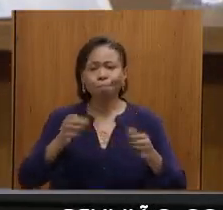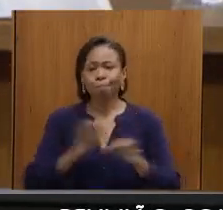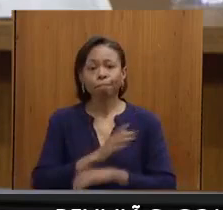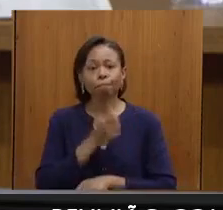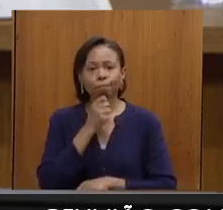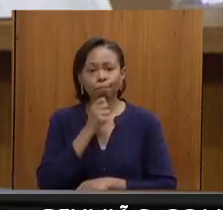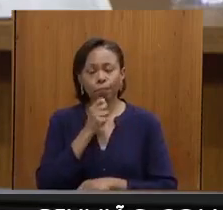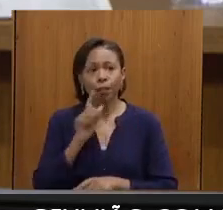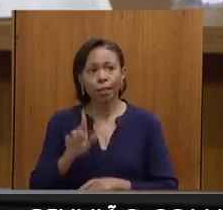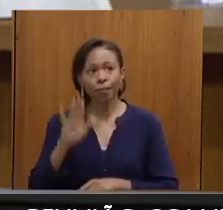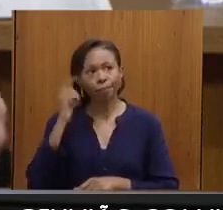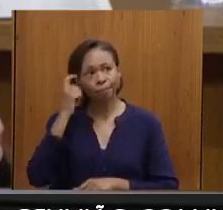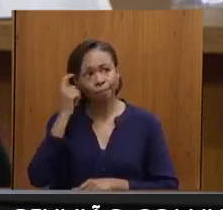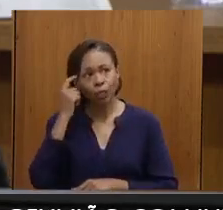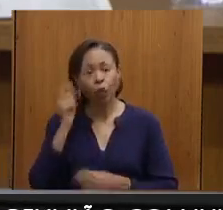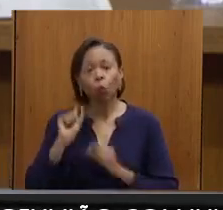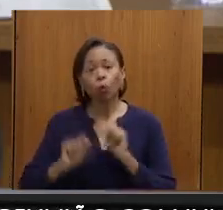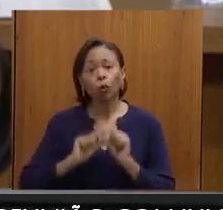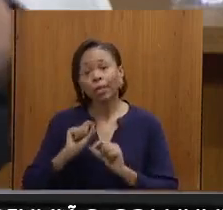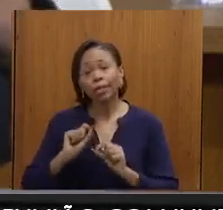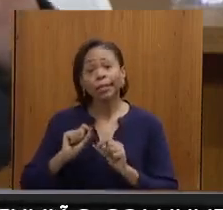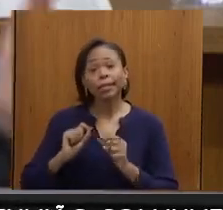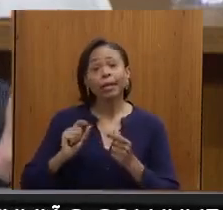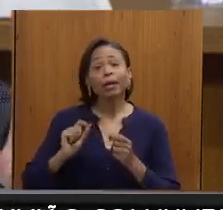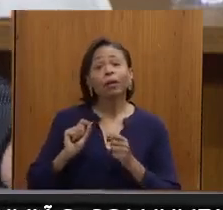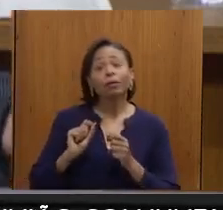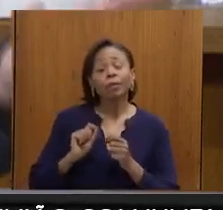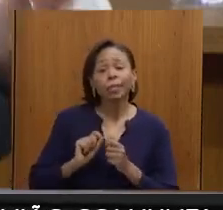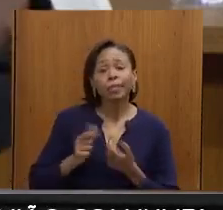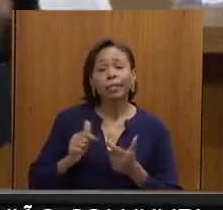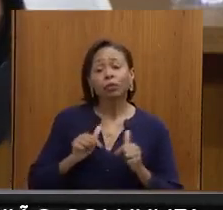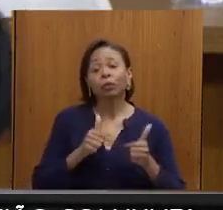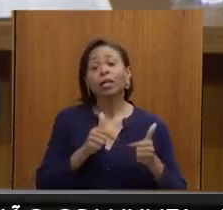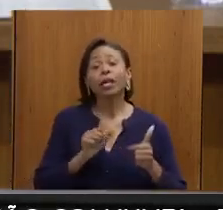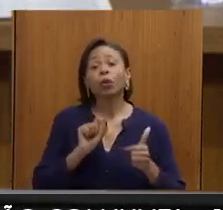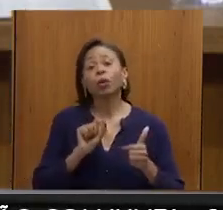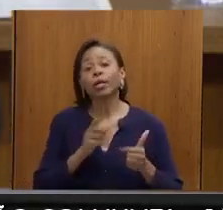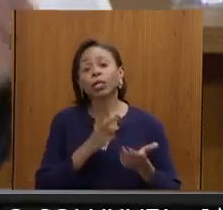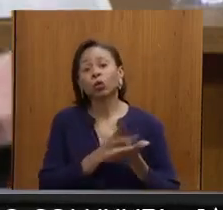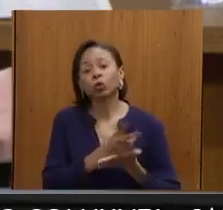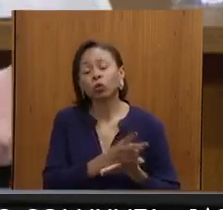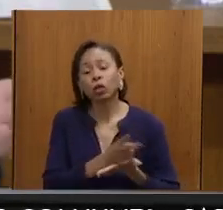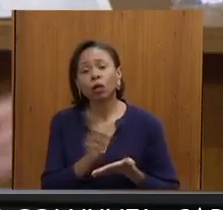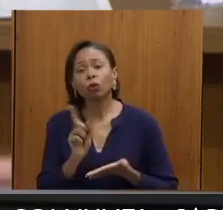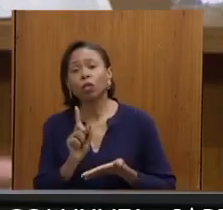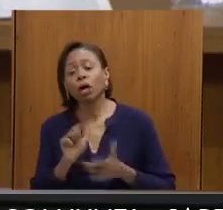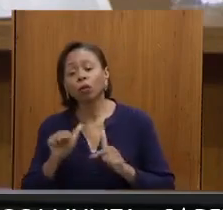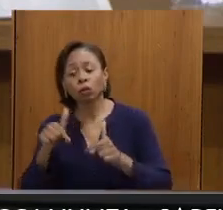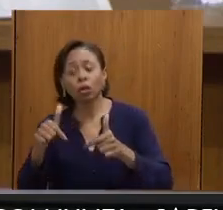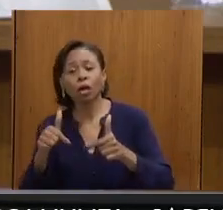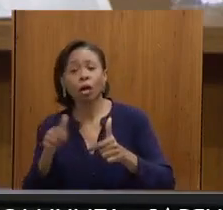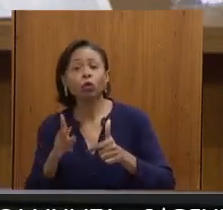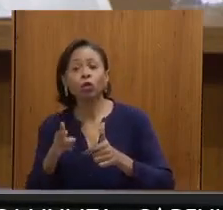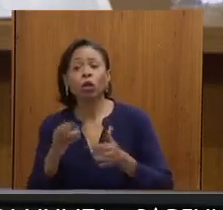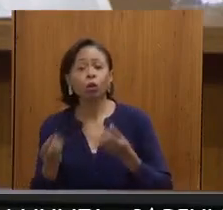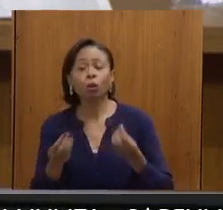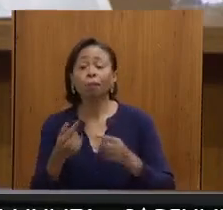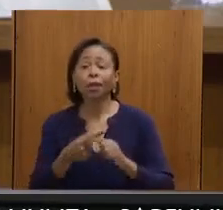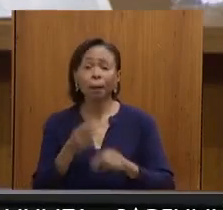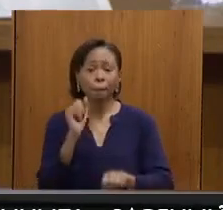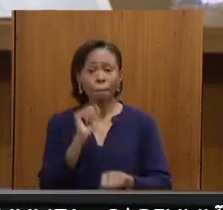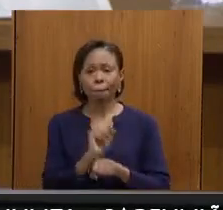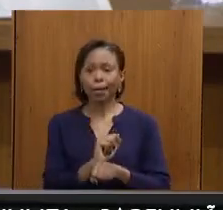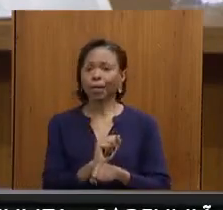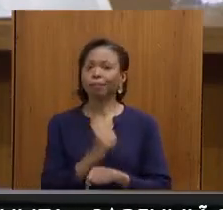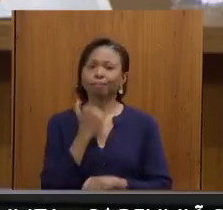pensar em tudo que está rodando, o que vai ser mantido, quem vai continuar a execução, porque também não adianta a gente paralisar algumas